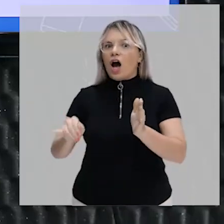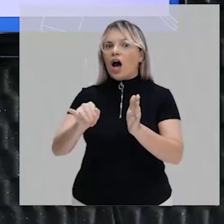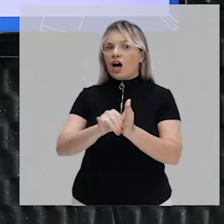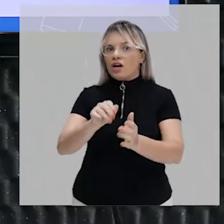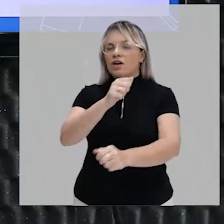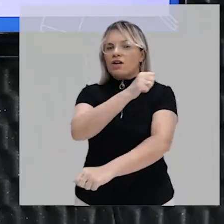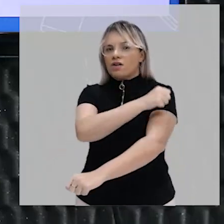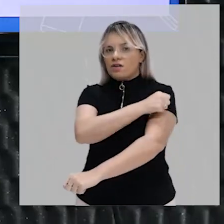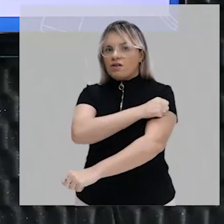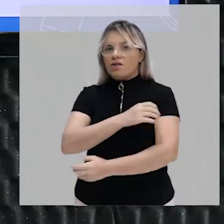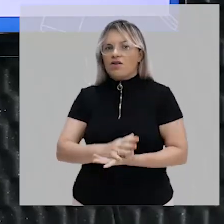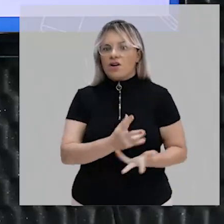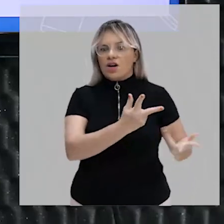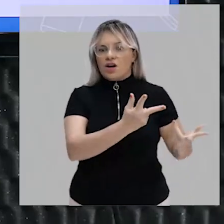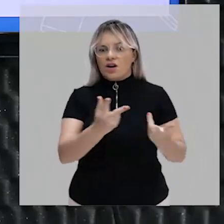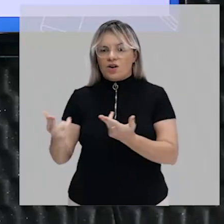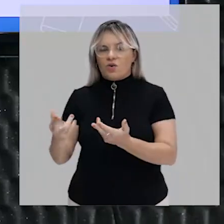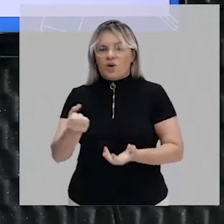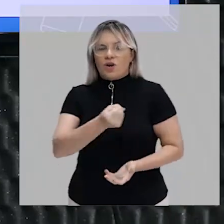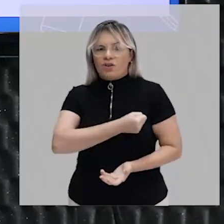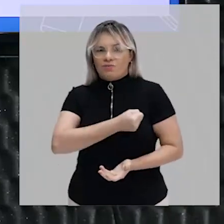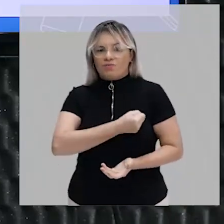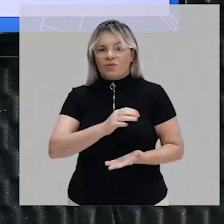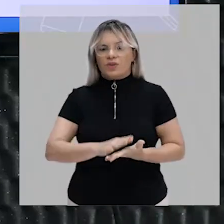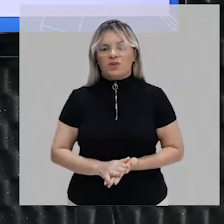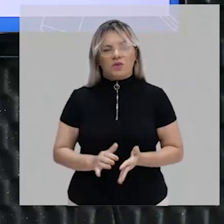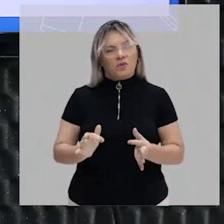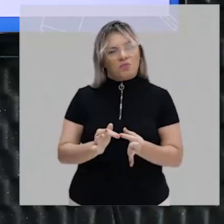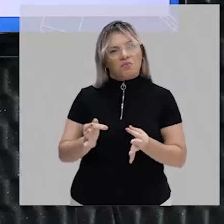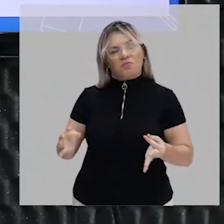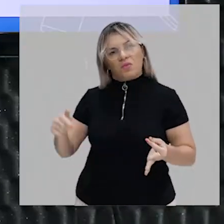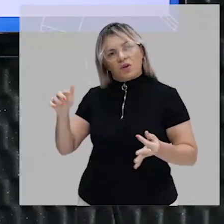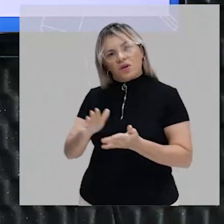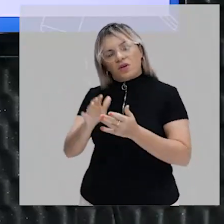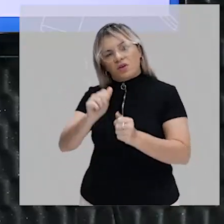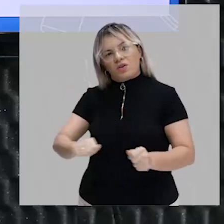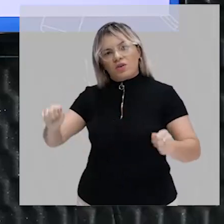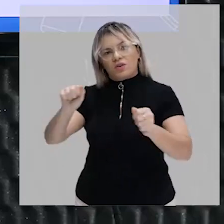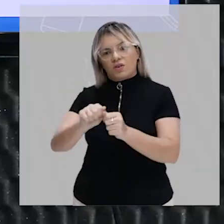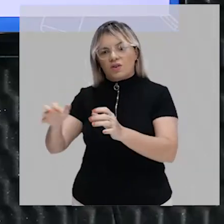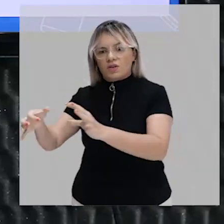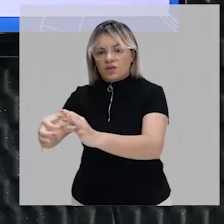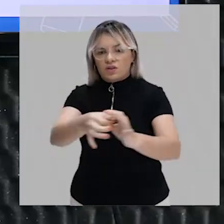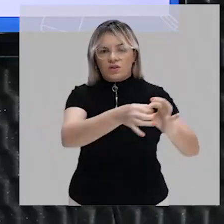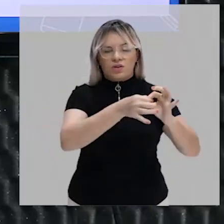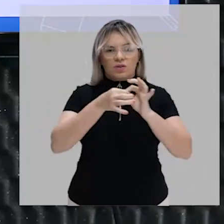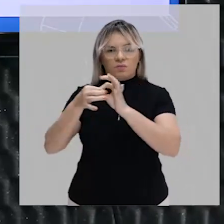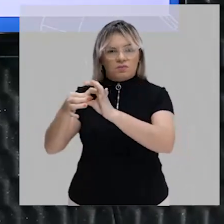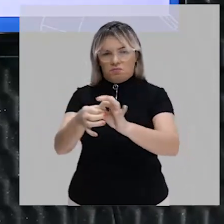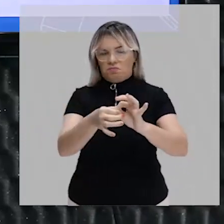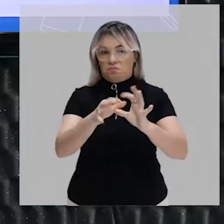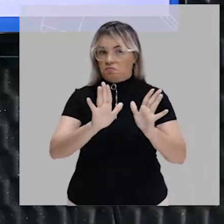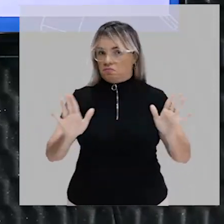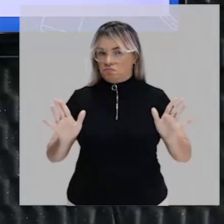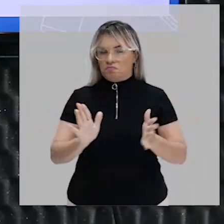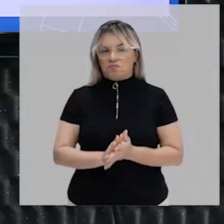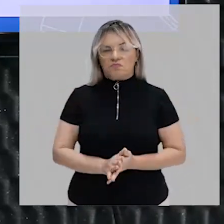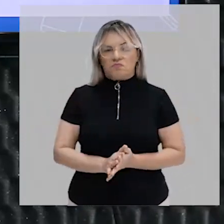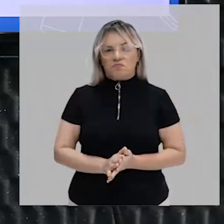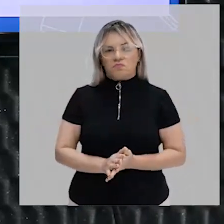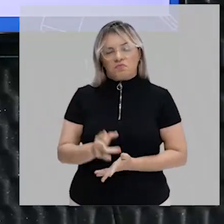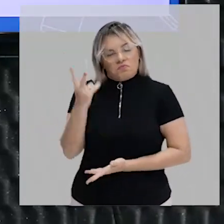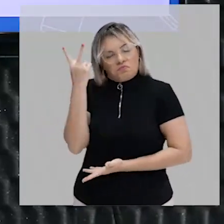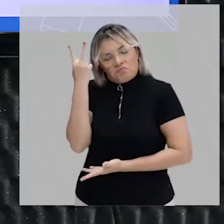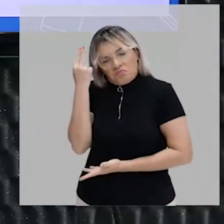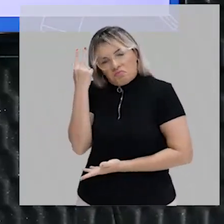comum entre esses dois conjuntos. Se eu simplesmente fosse fazer a união, né, naturalmente você